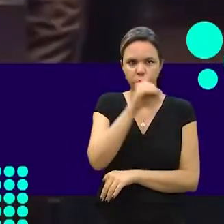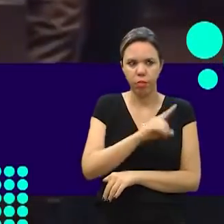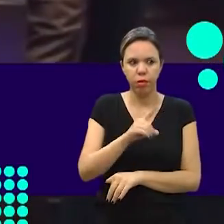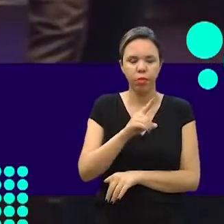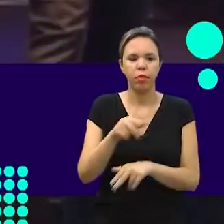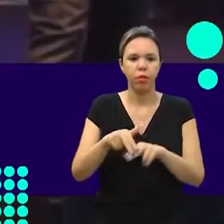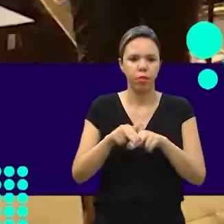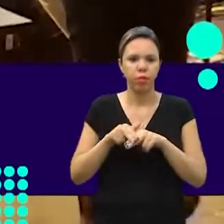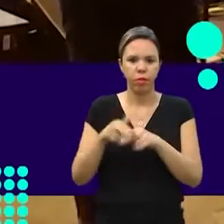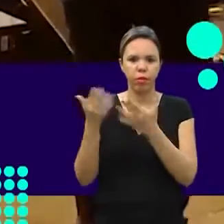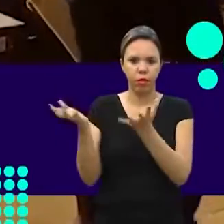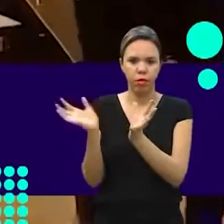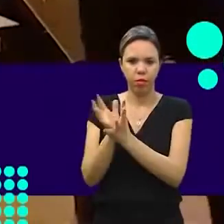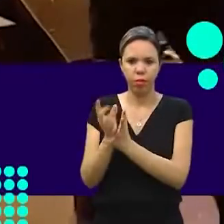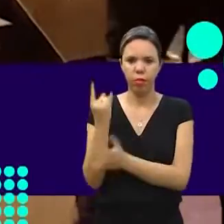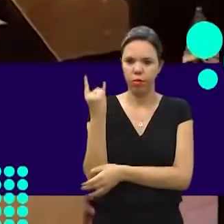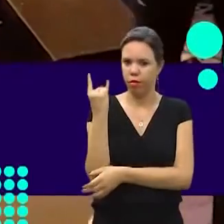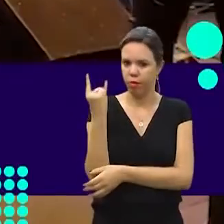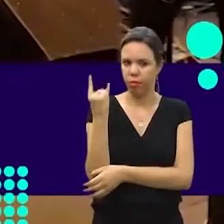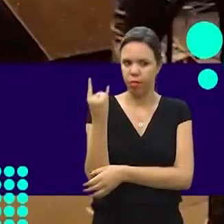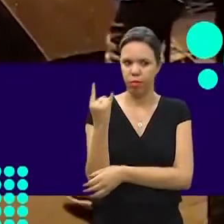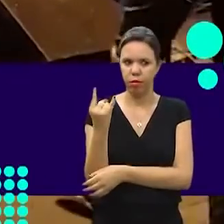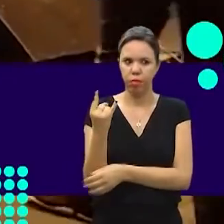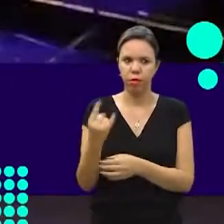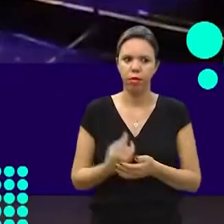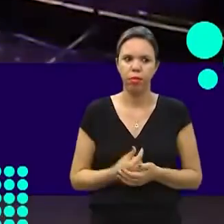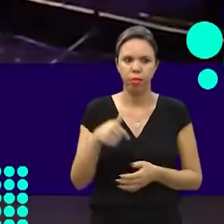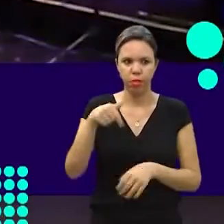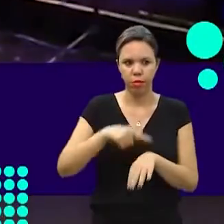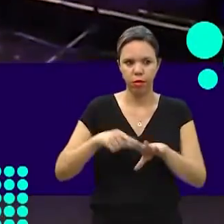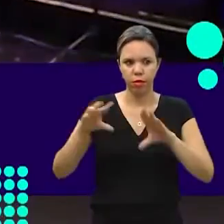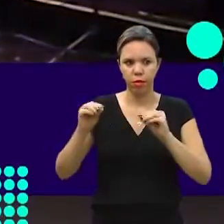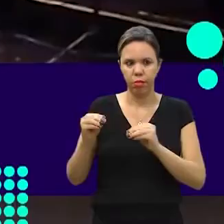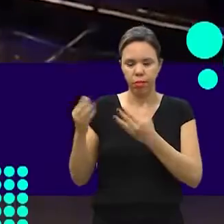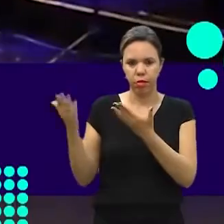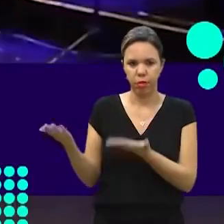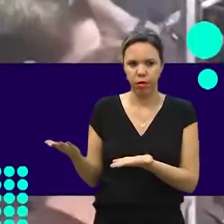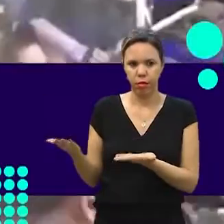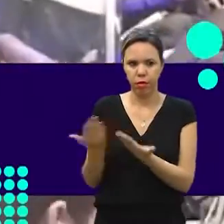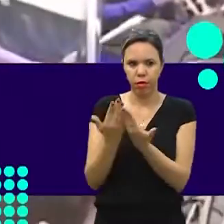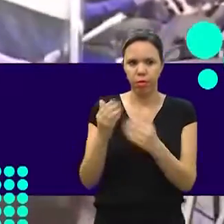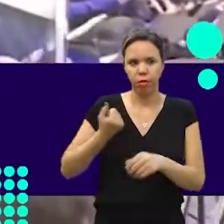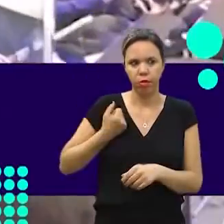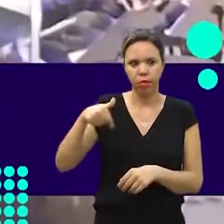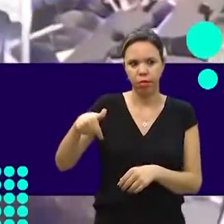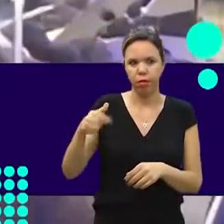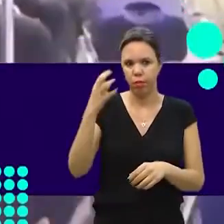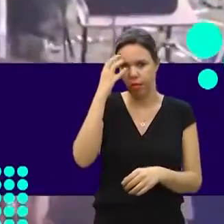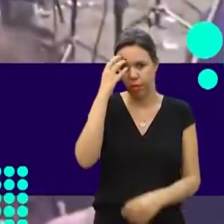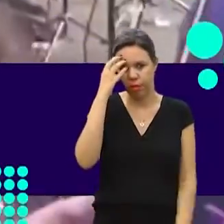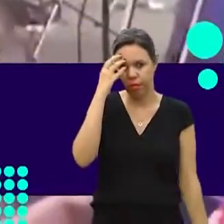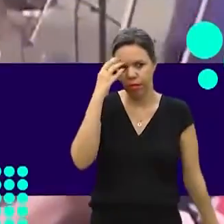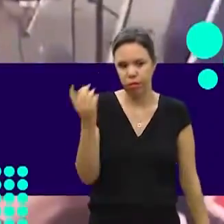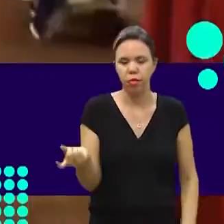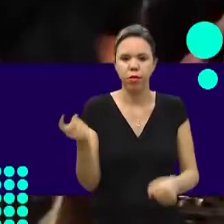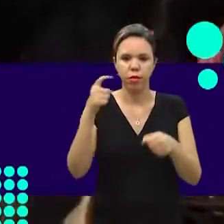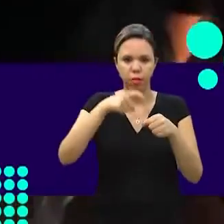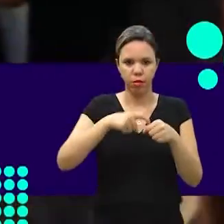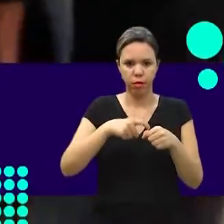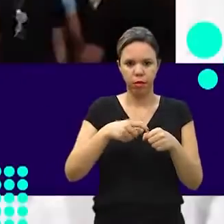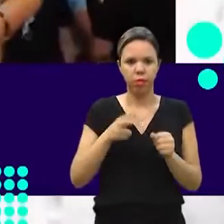no domingo vai ficar por conta da Orquestra Rock a partir das 7 da noite no Portão 7 da